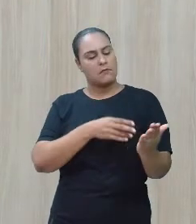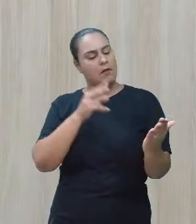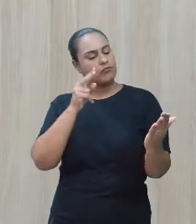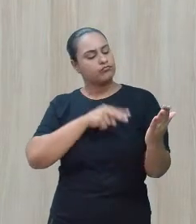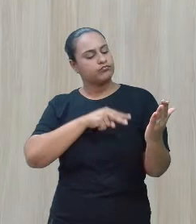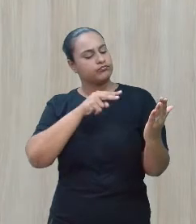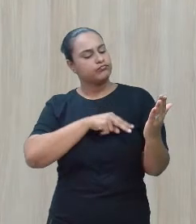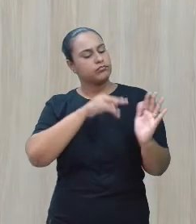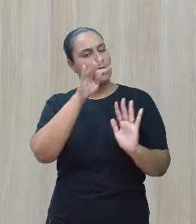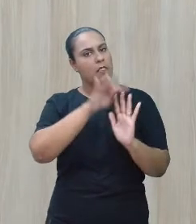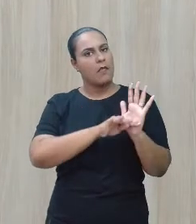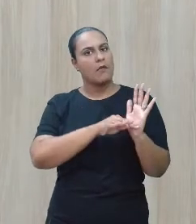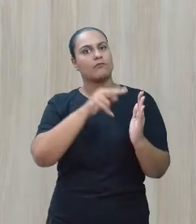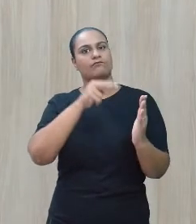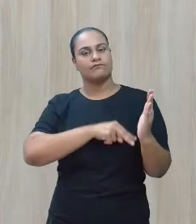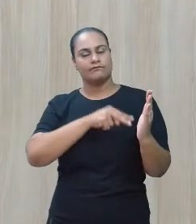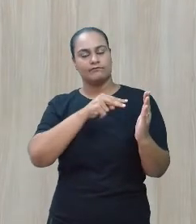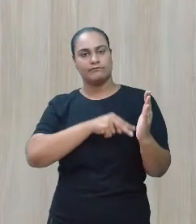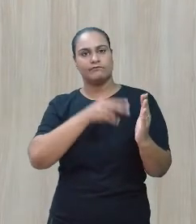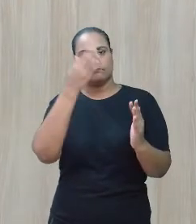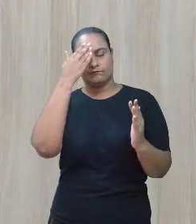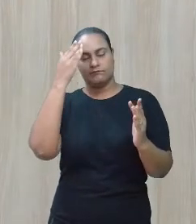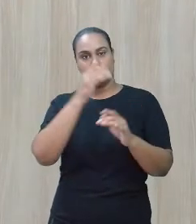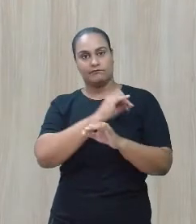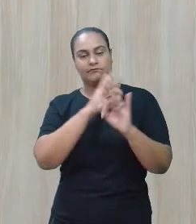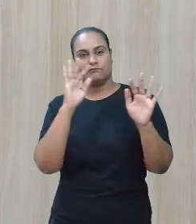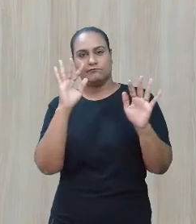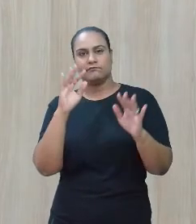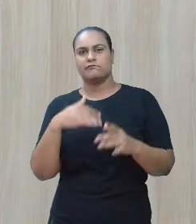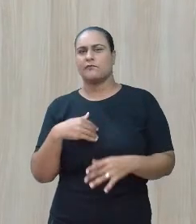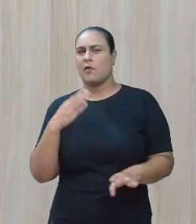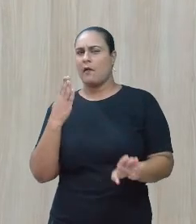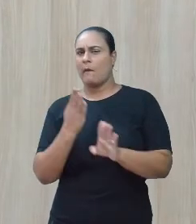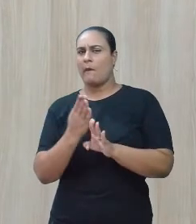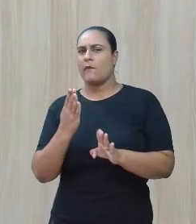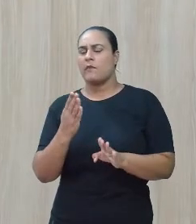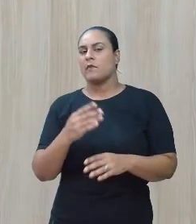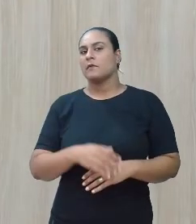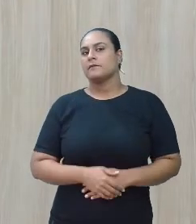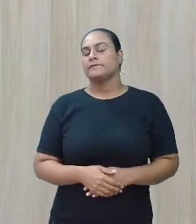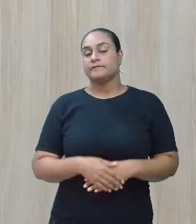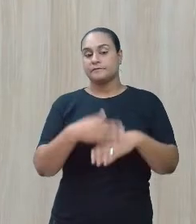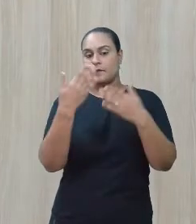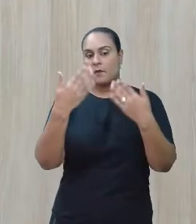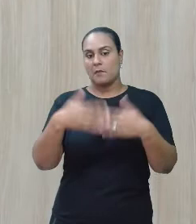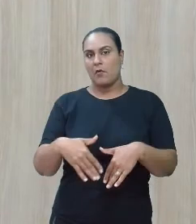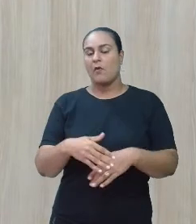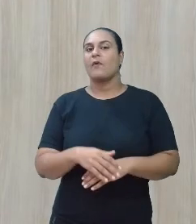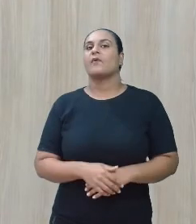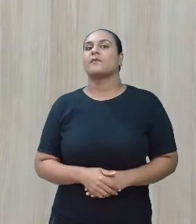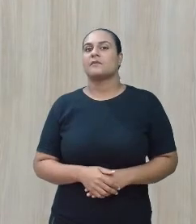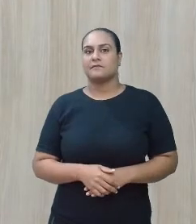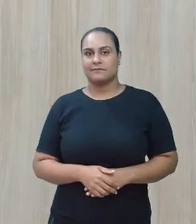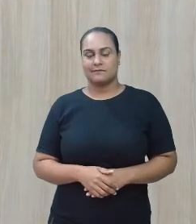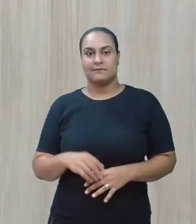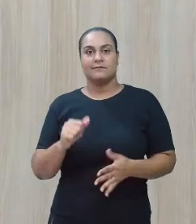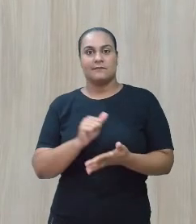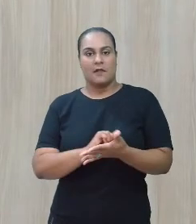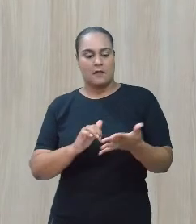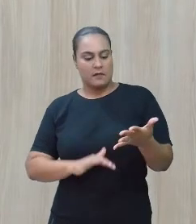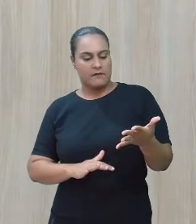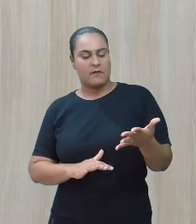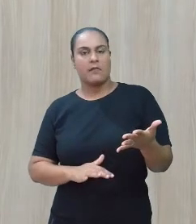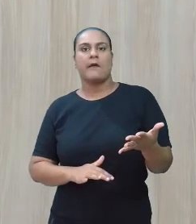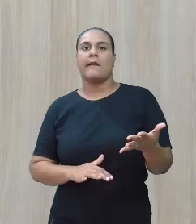certeza que vocês já encontraram aí nos simulados, nos exercícios de verificação da